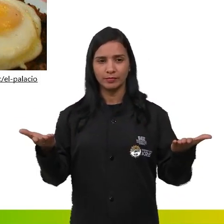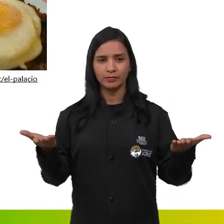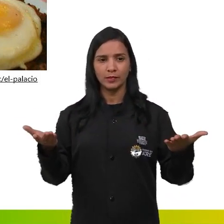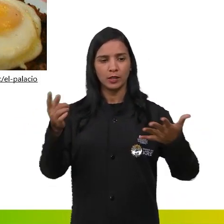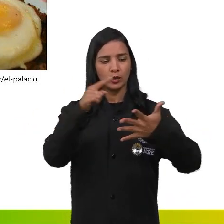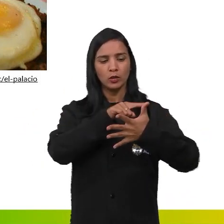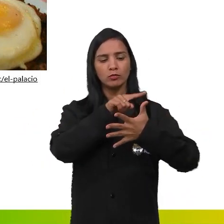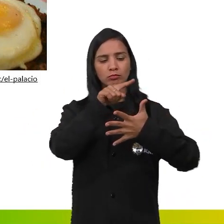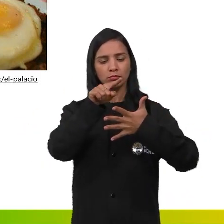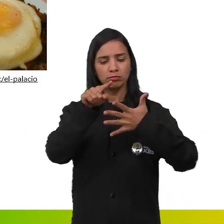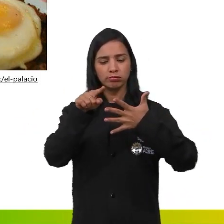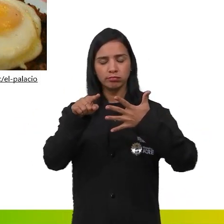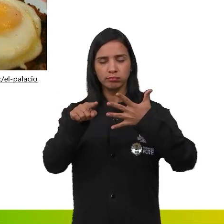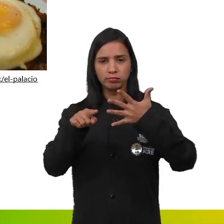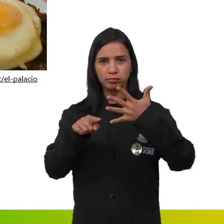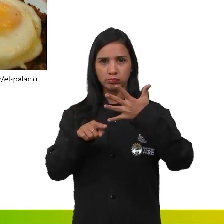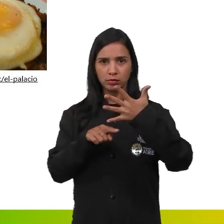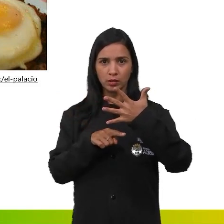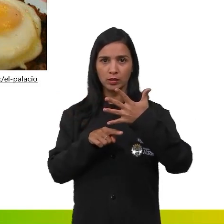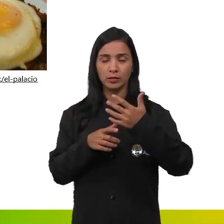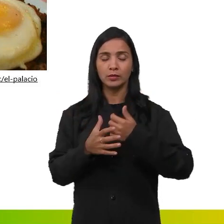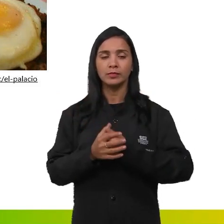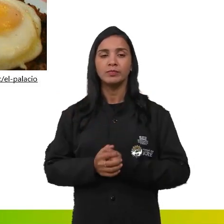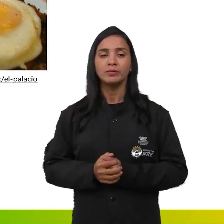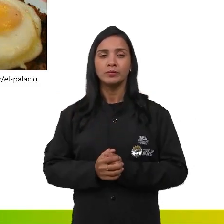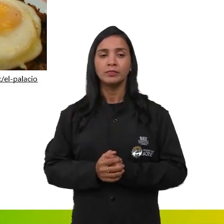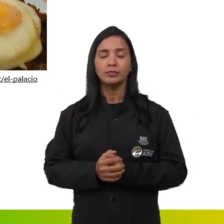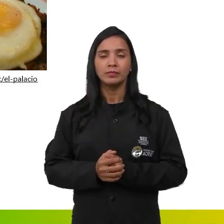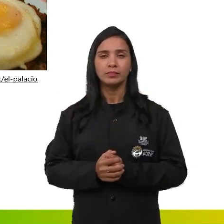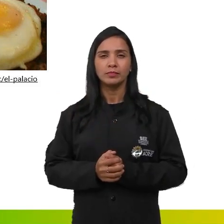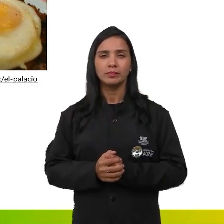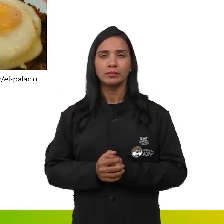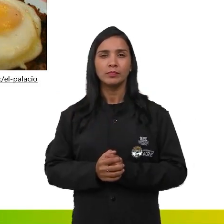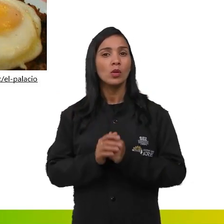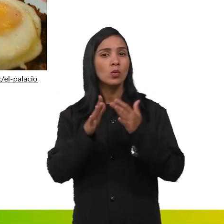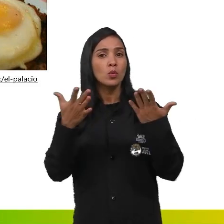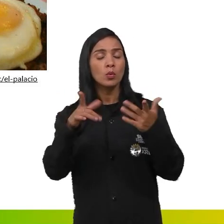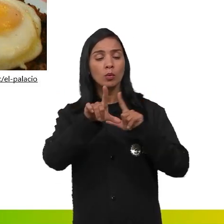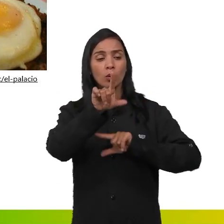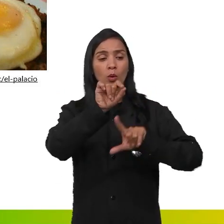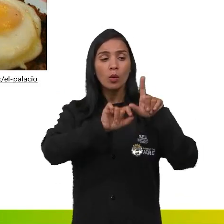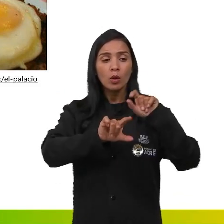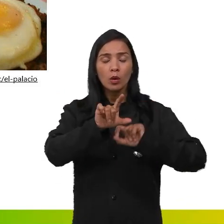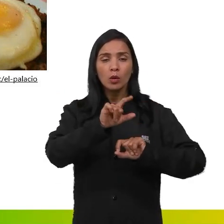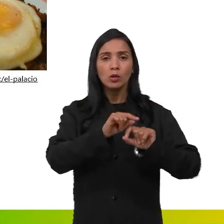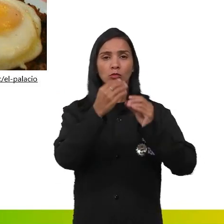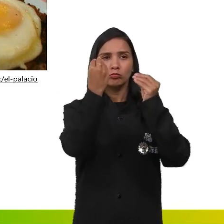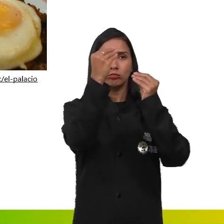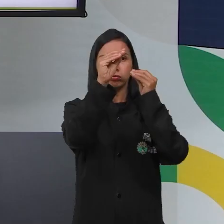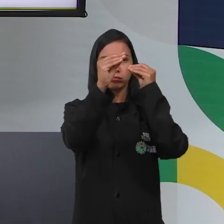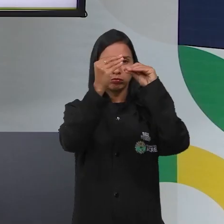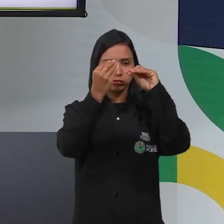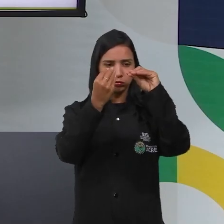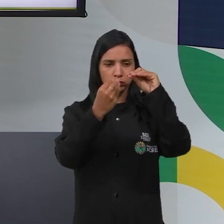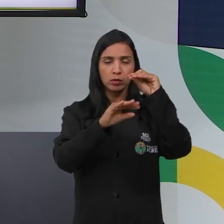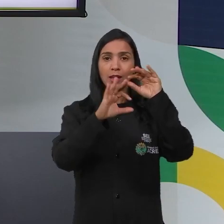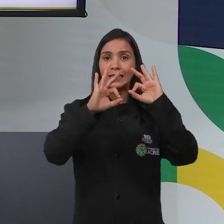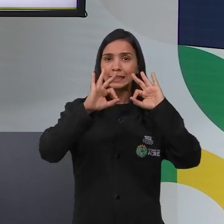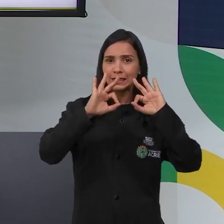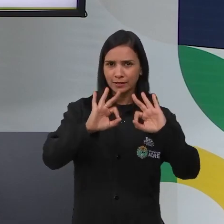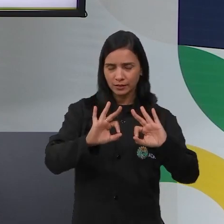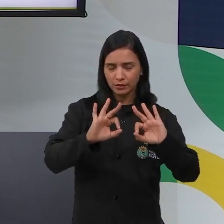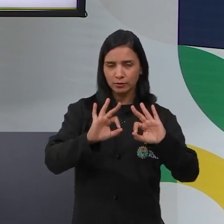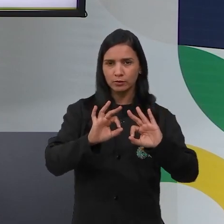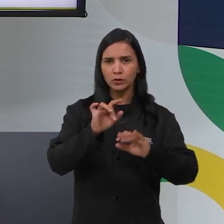E, how much, how many e how much. Então, qual das alternativas nós poderíamos marcar para poder completar a